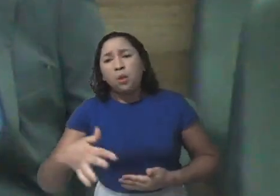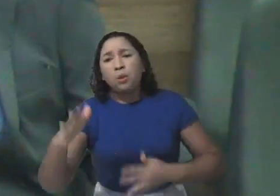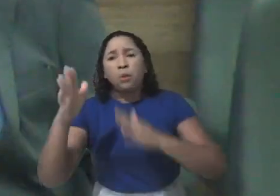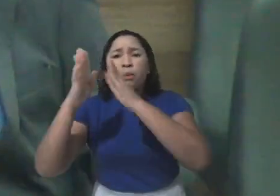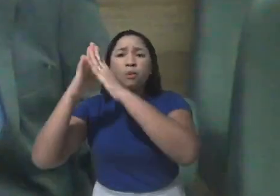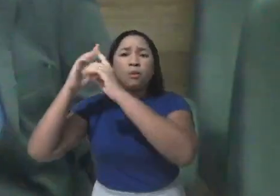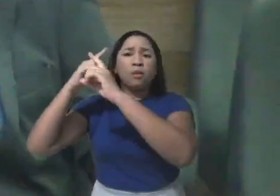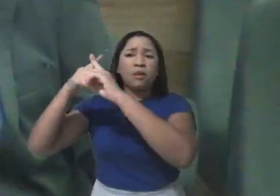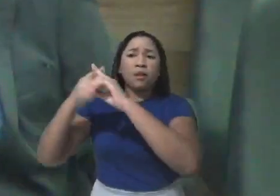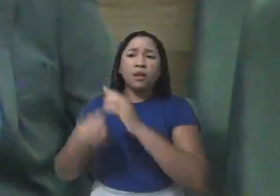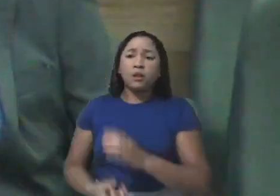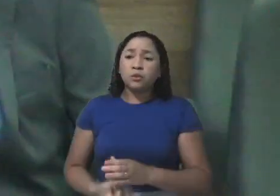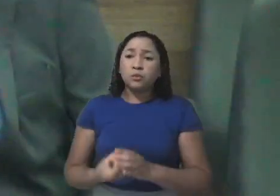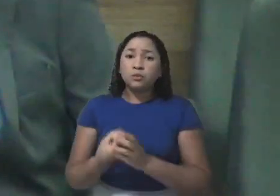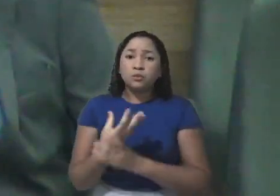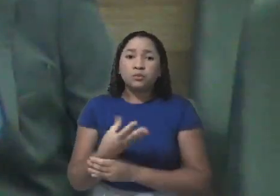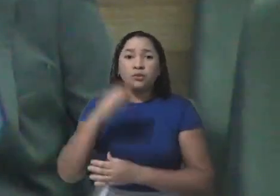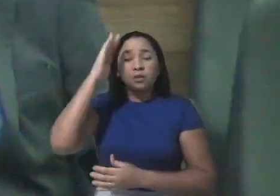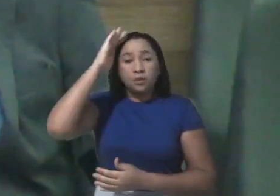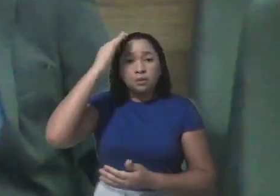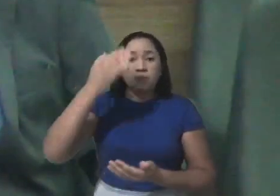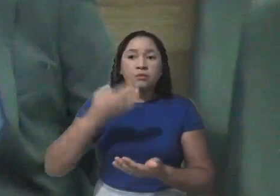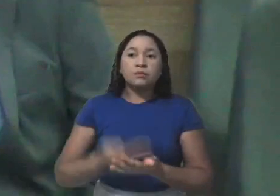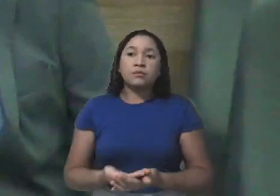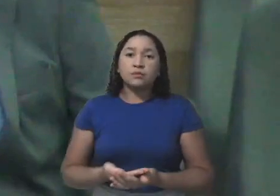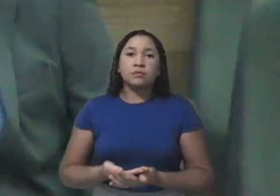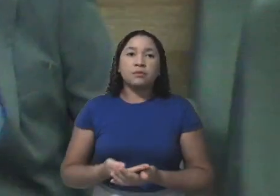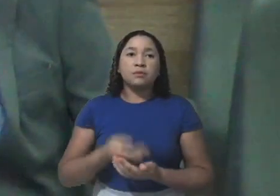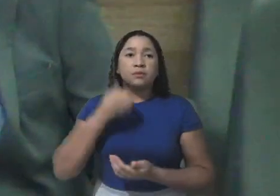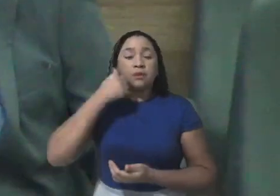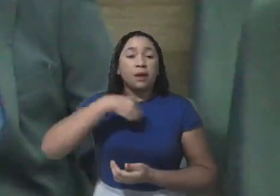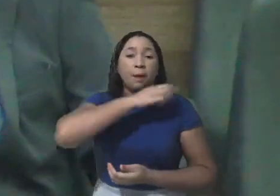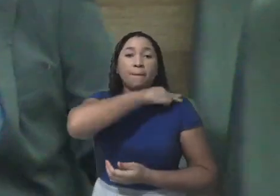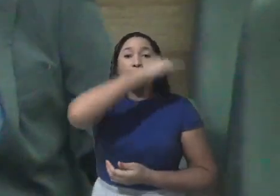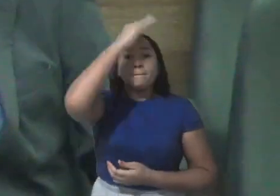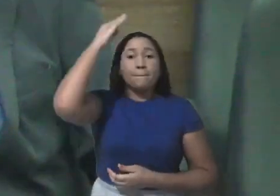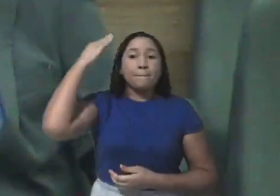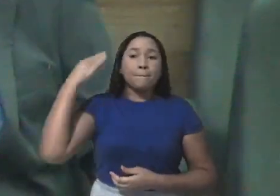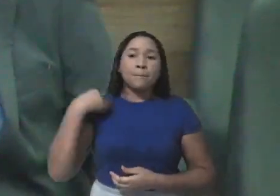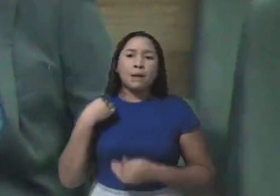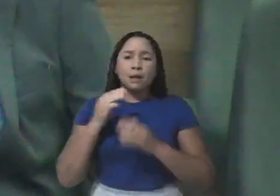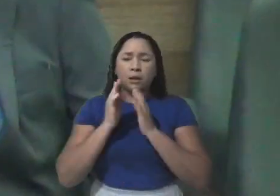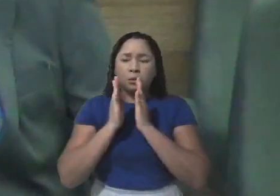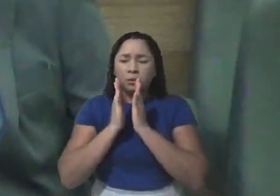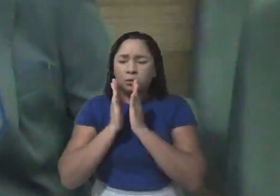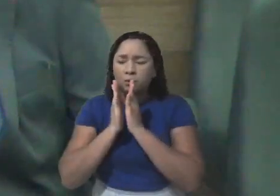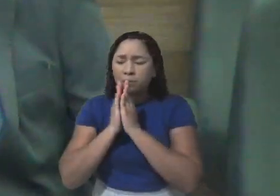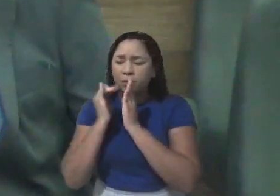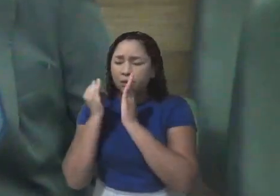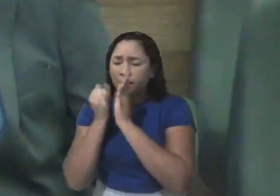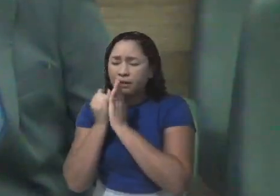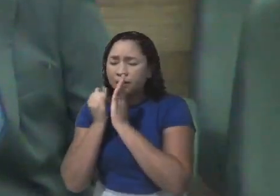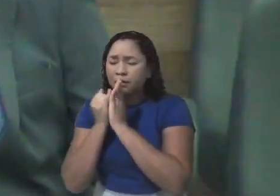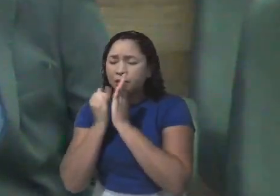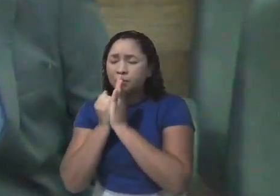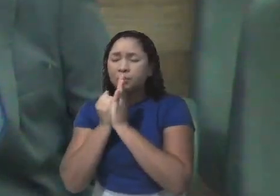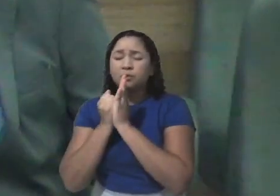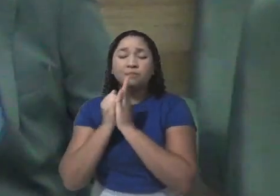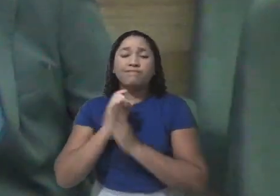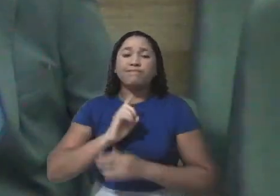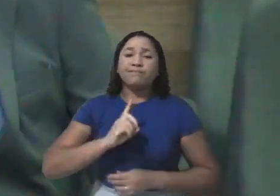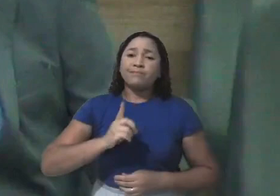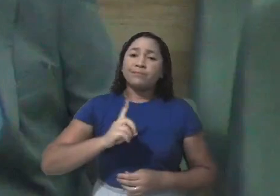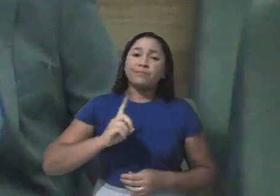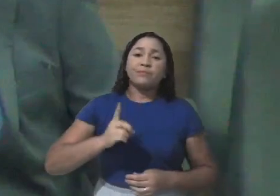credo. Está aí a doutrina que Maria é intercessora. A doutrina que Maria é eternamente virgem. Mas